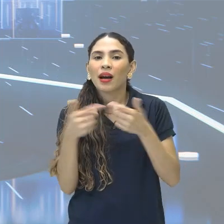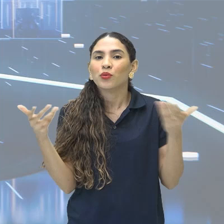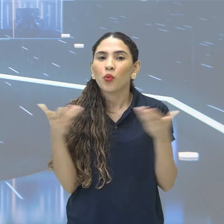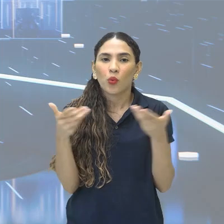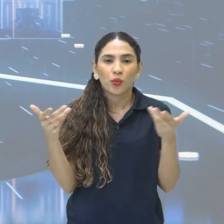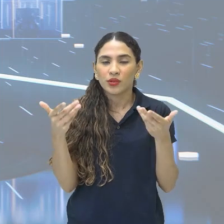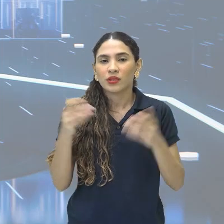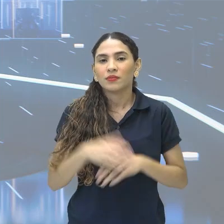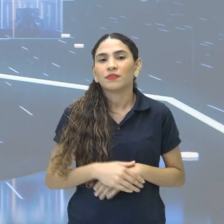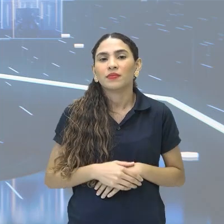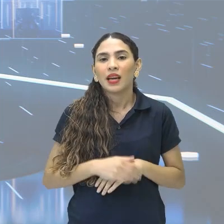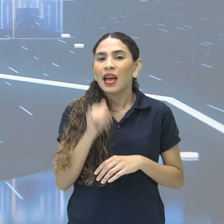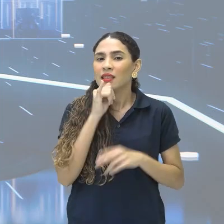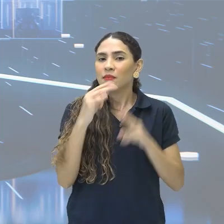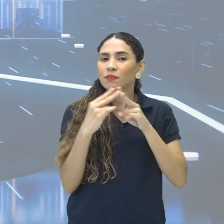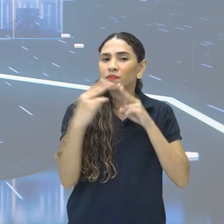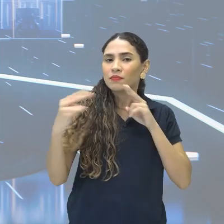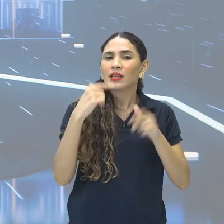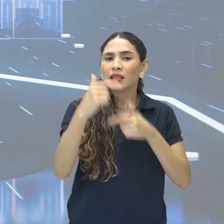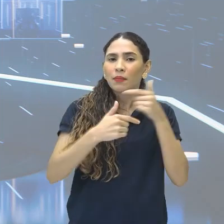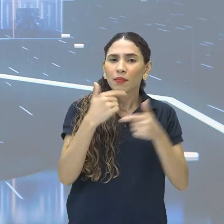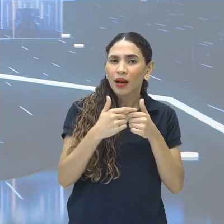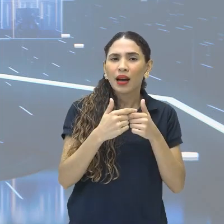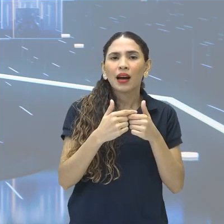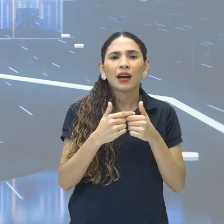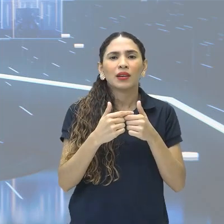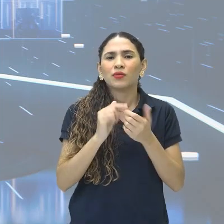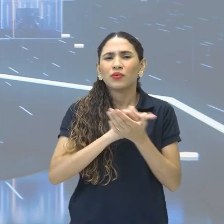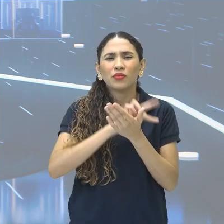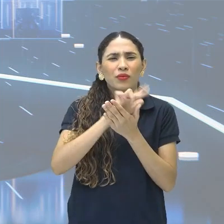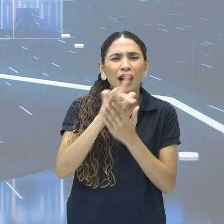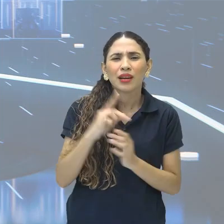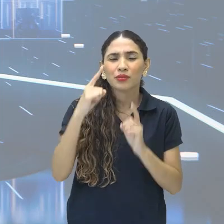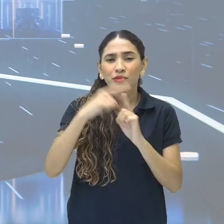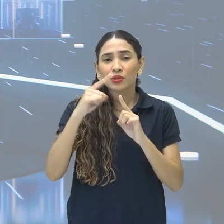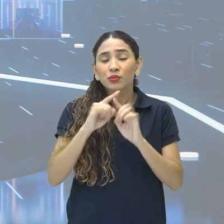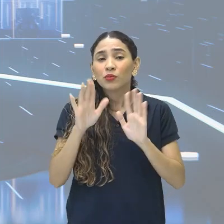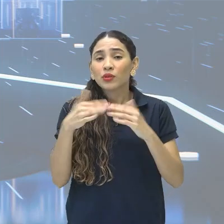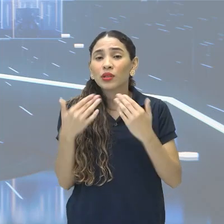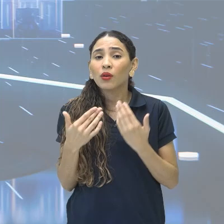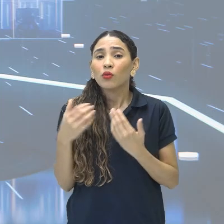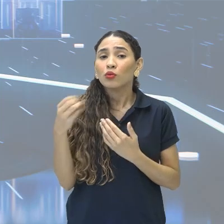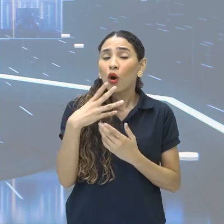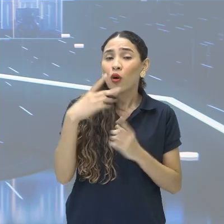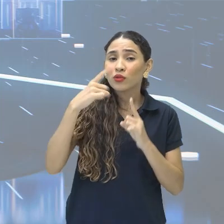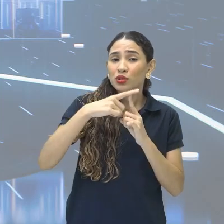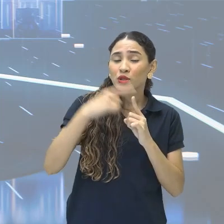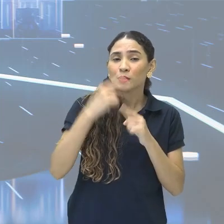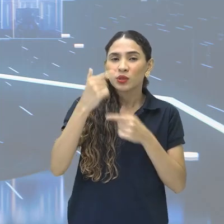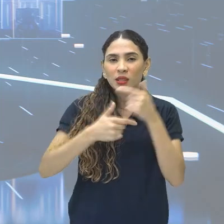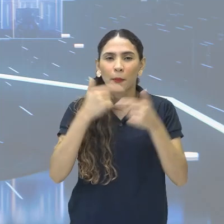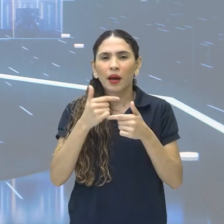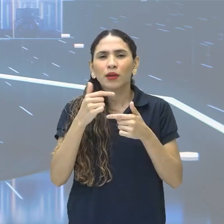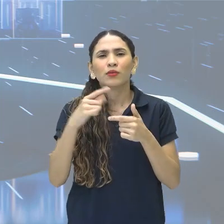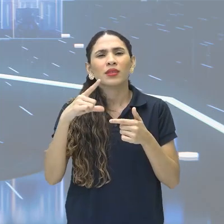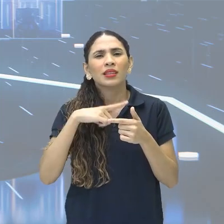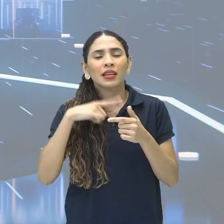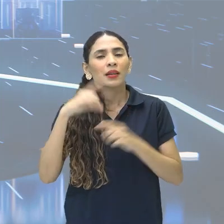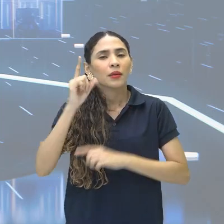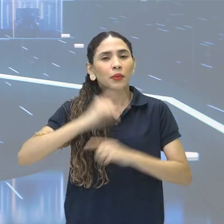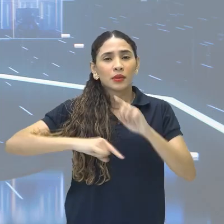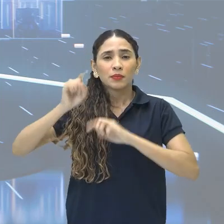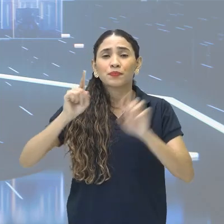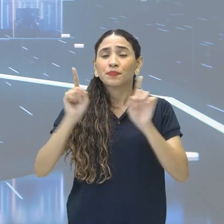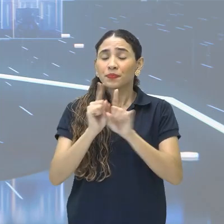aí. Home office, teletrabalho, freelance, gig economy, né? Então essas novas formas aí, elas têm